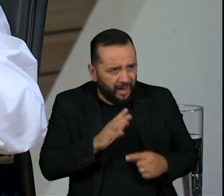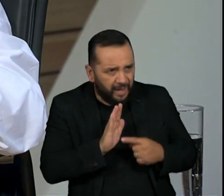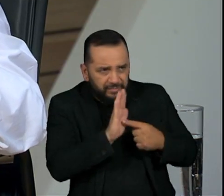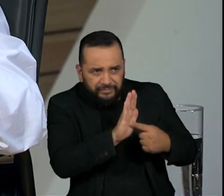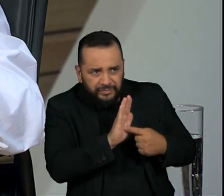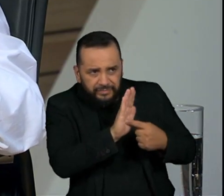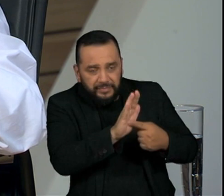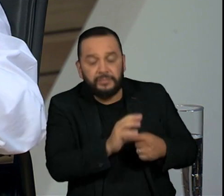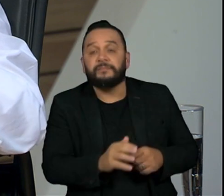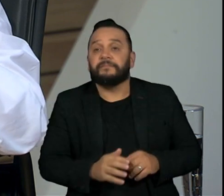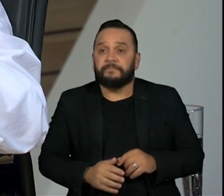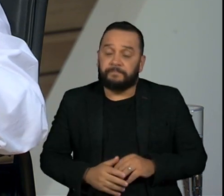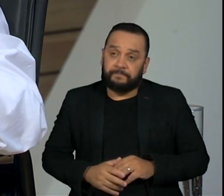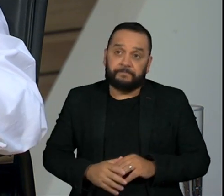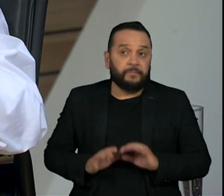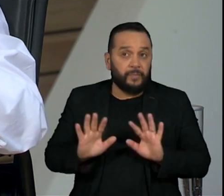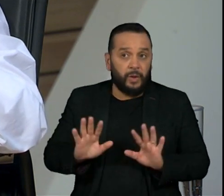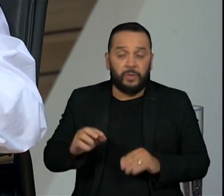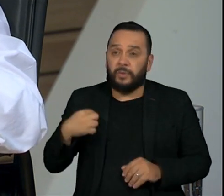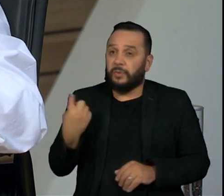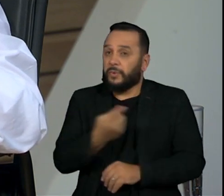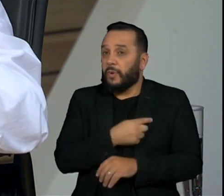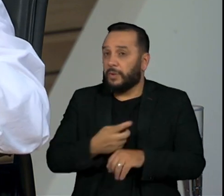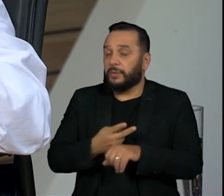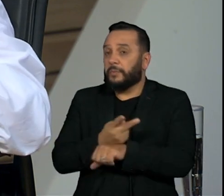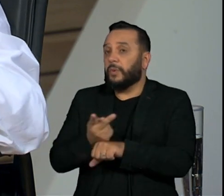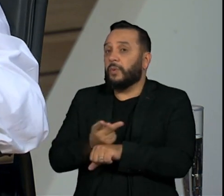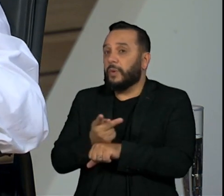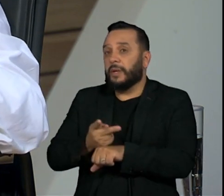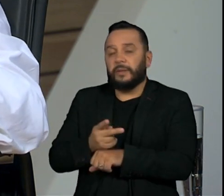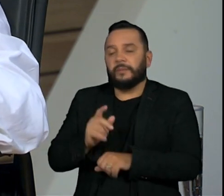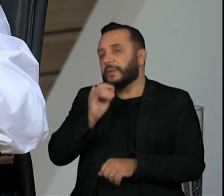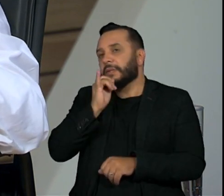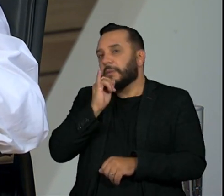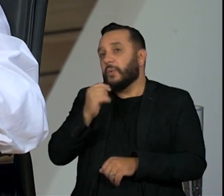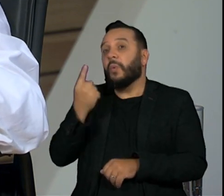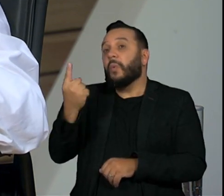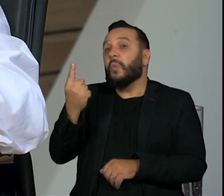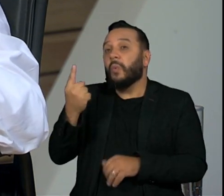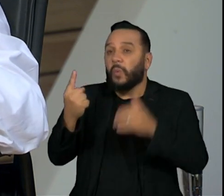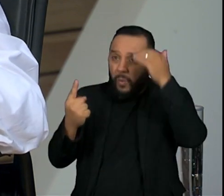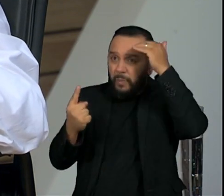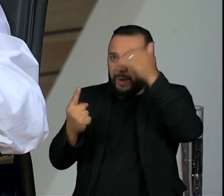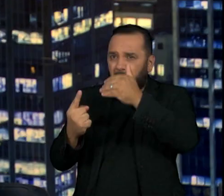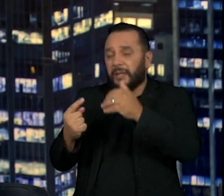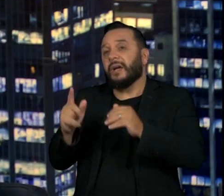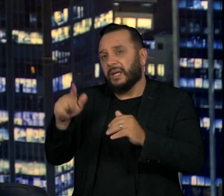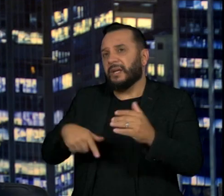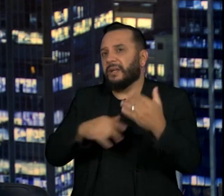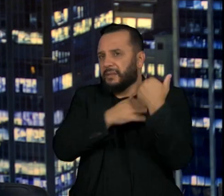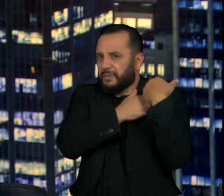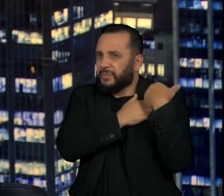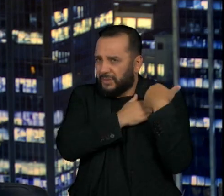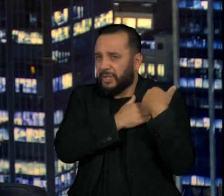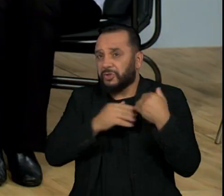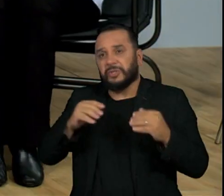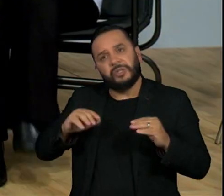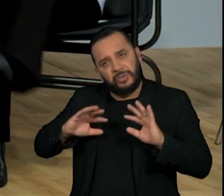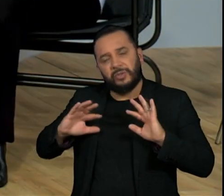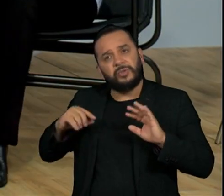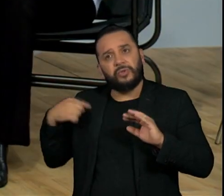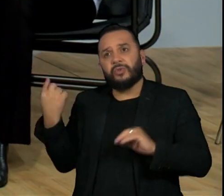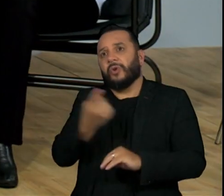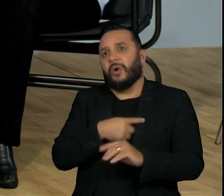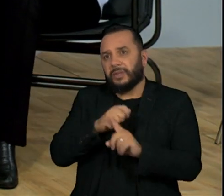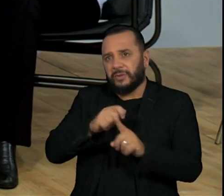um culpado. Eu acredito que a responsabilidade é de todos nós enquanto sociedade. Não né? é produtivo buscar um culpado? Não, pelo